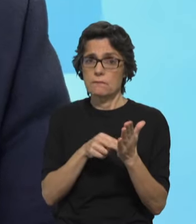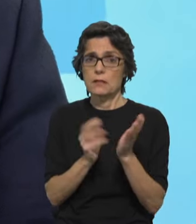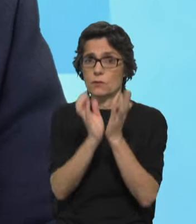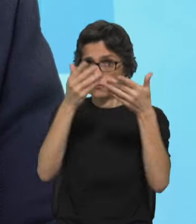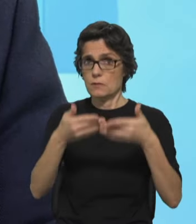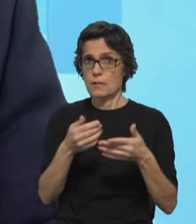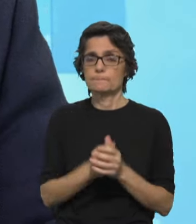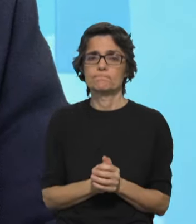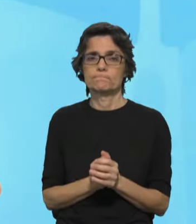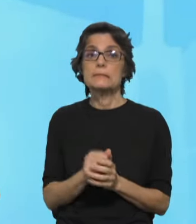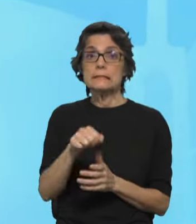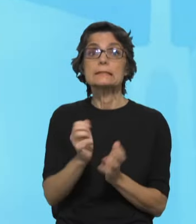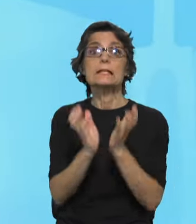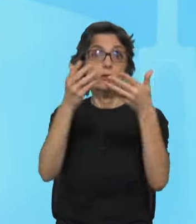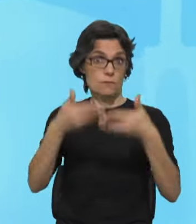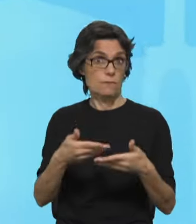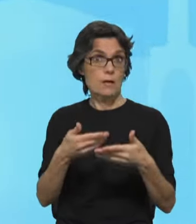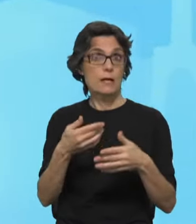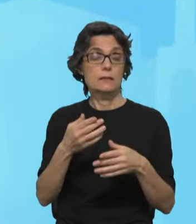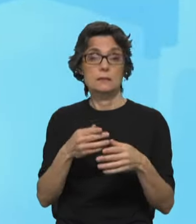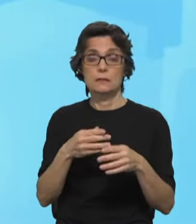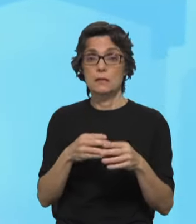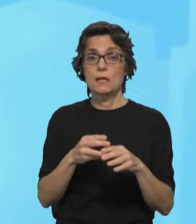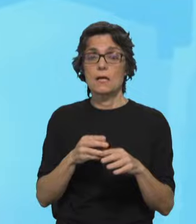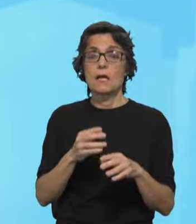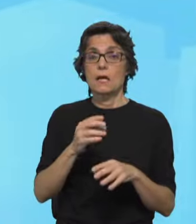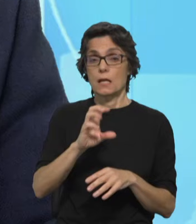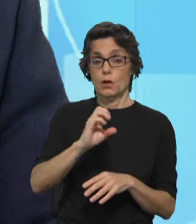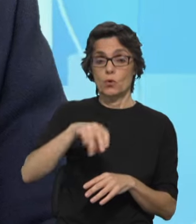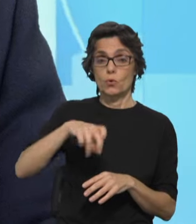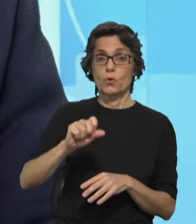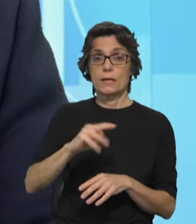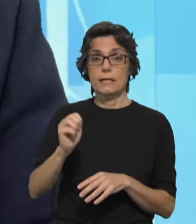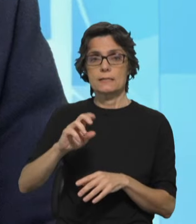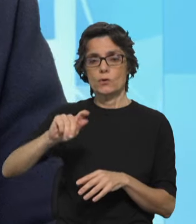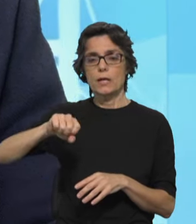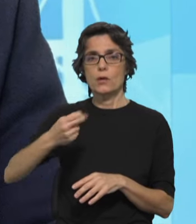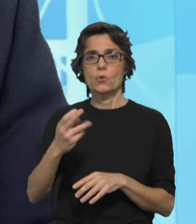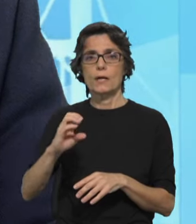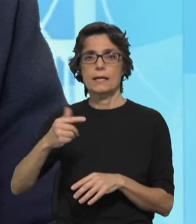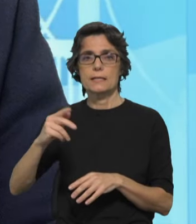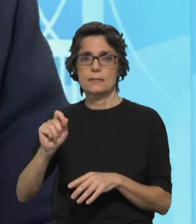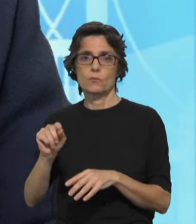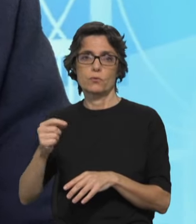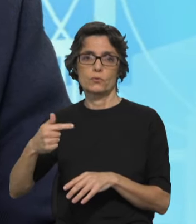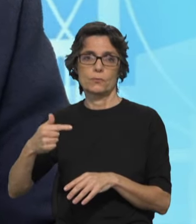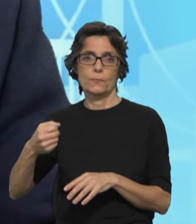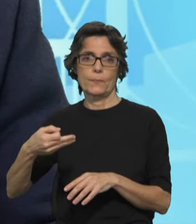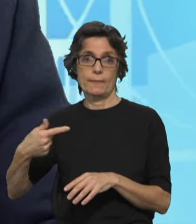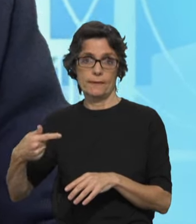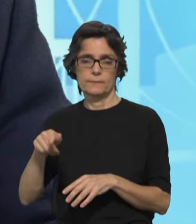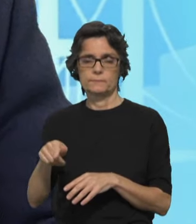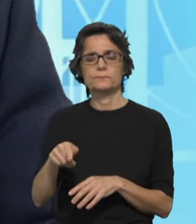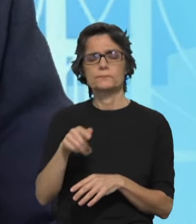Aliás, o site é fácil de lá chegar, congressoeucarístico.pt, não é? Mas o grande desafio está justamente em